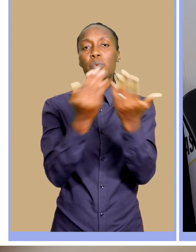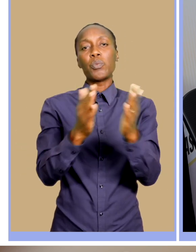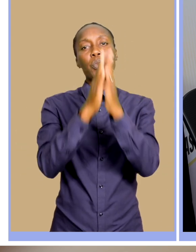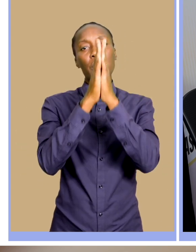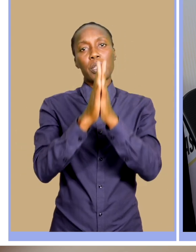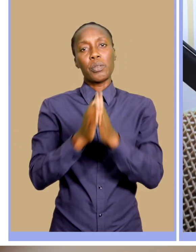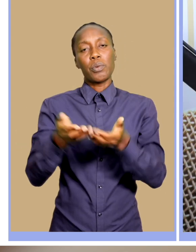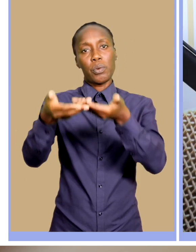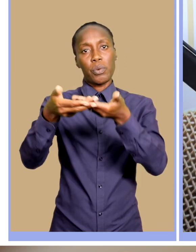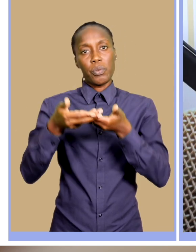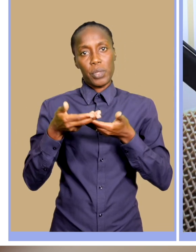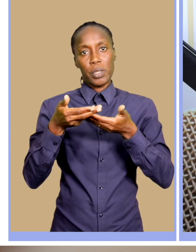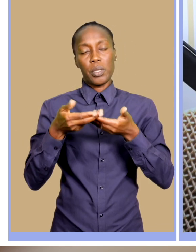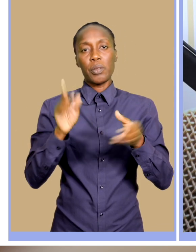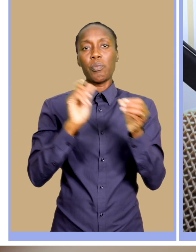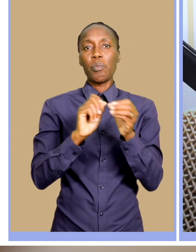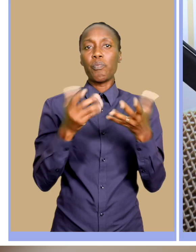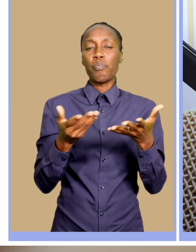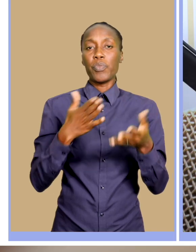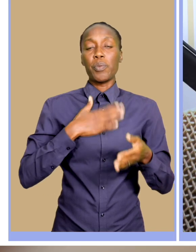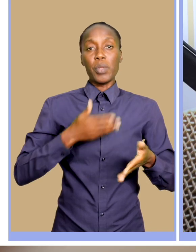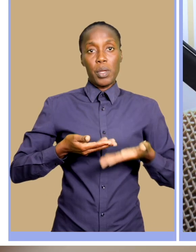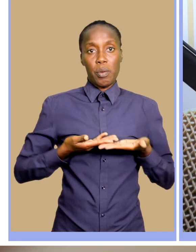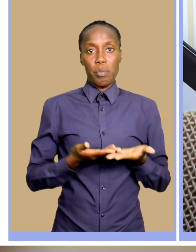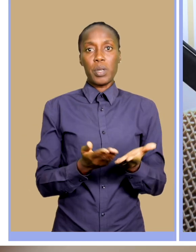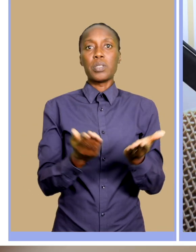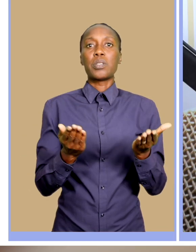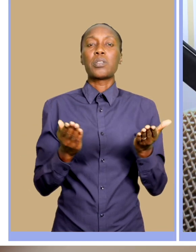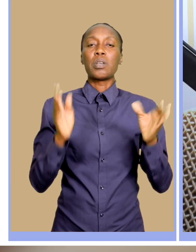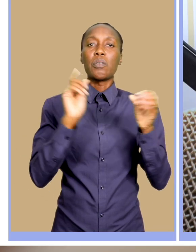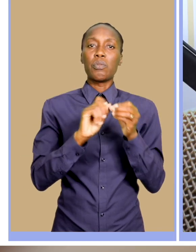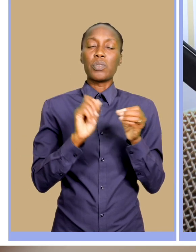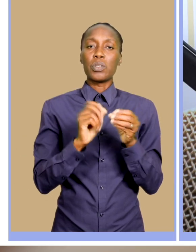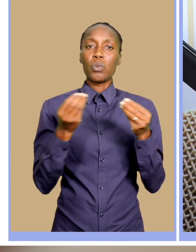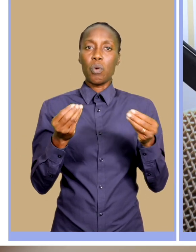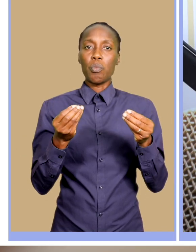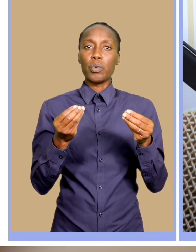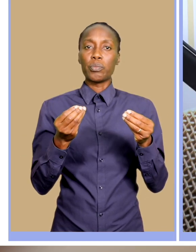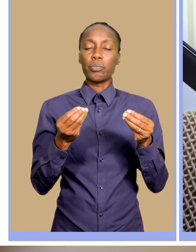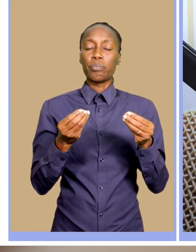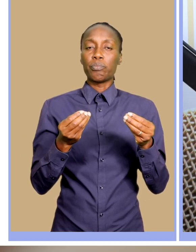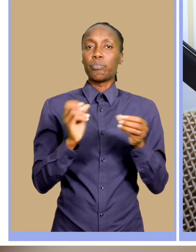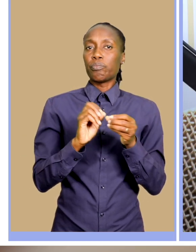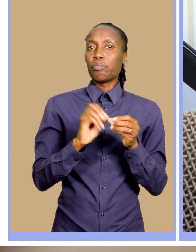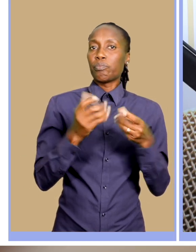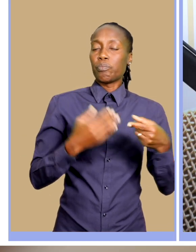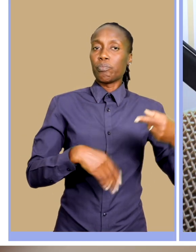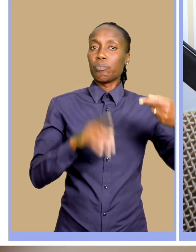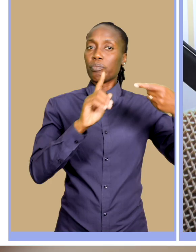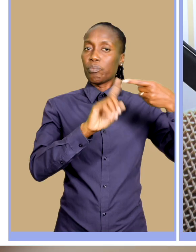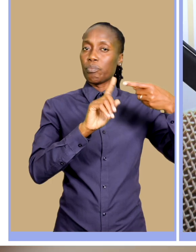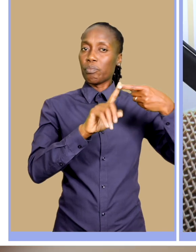que eu estou apresentada hoje. Eu estou com calças cor de vinho, com uma